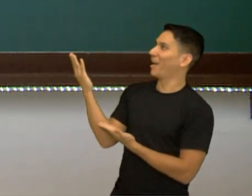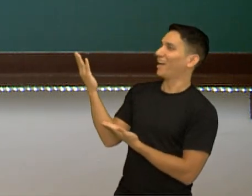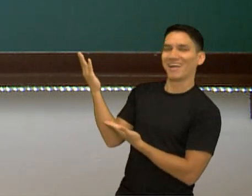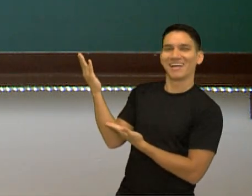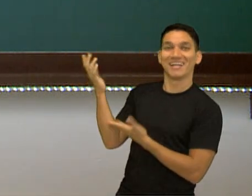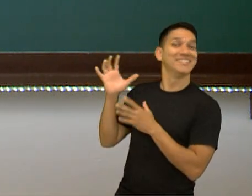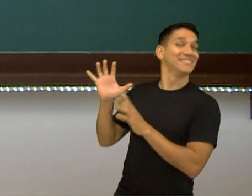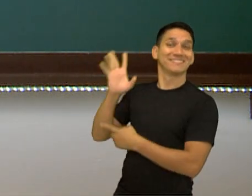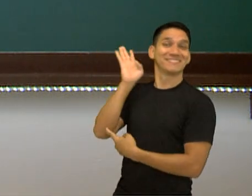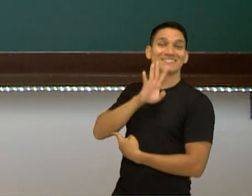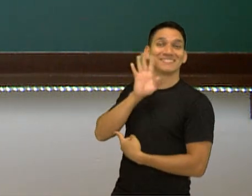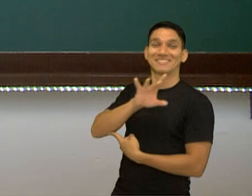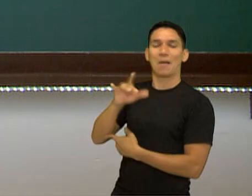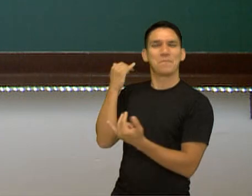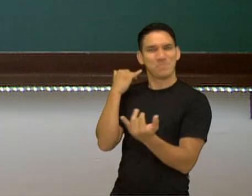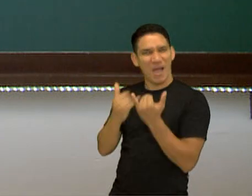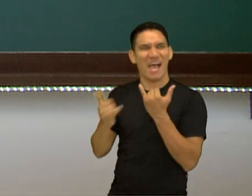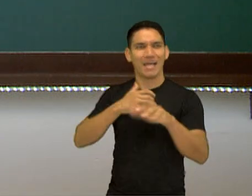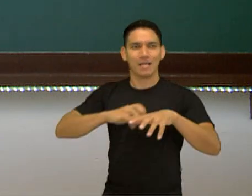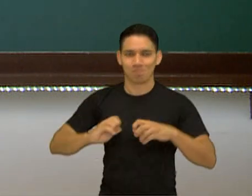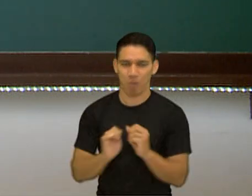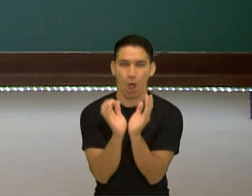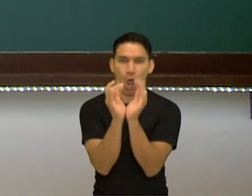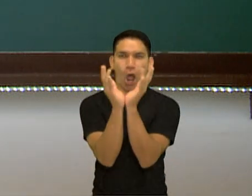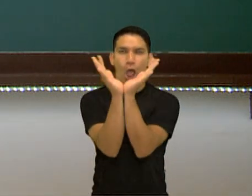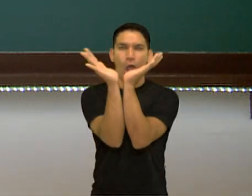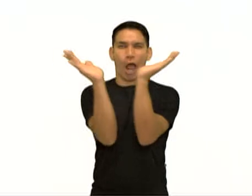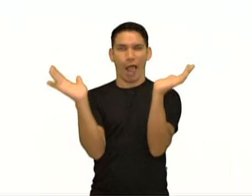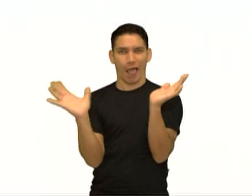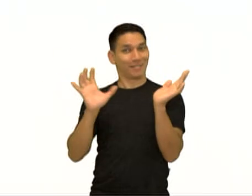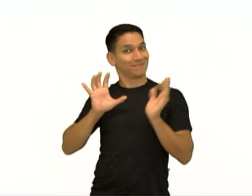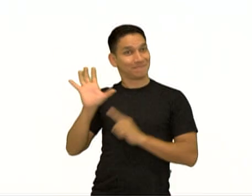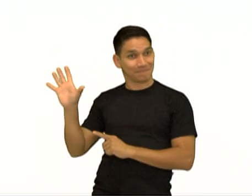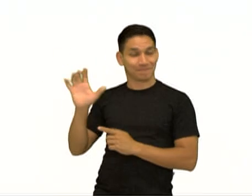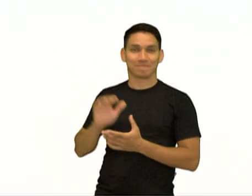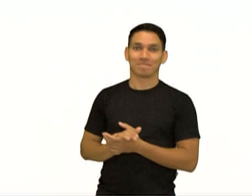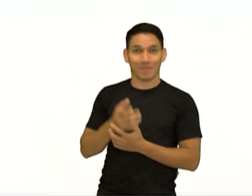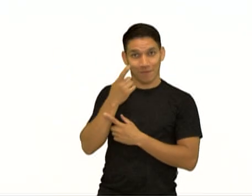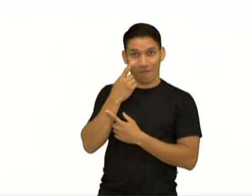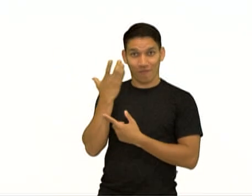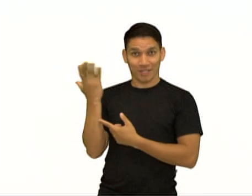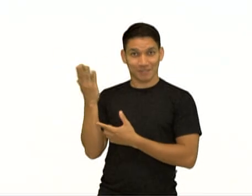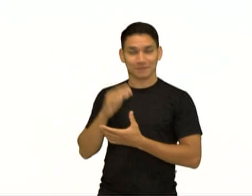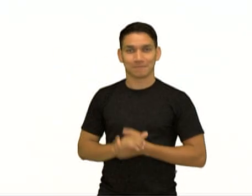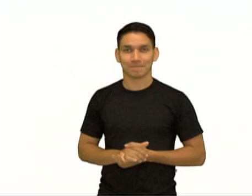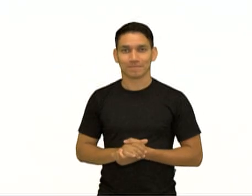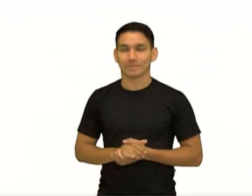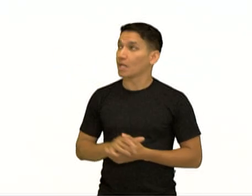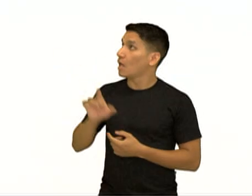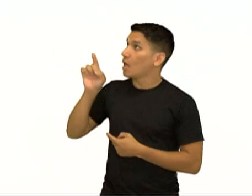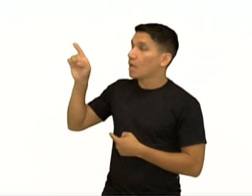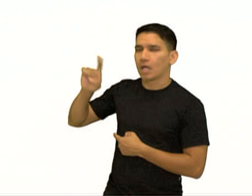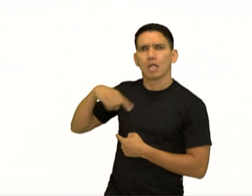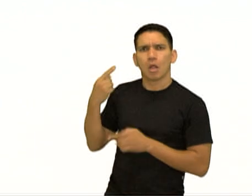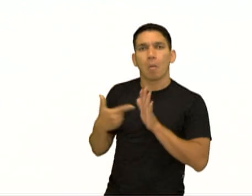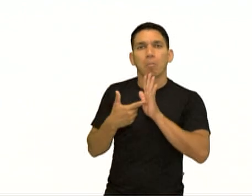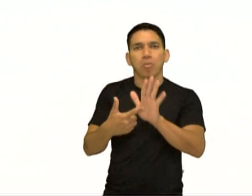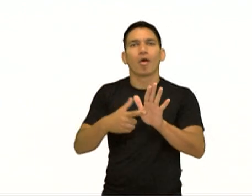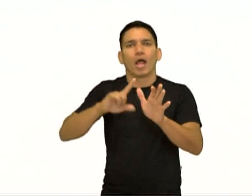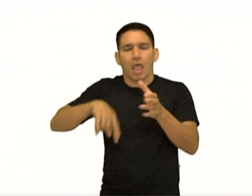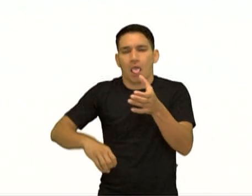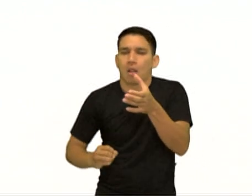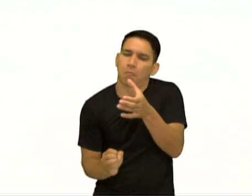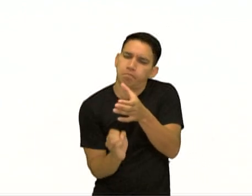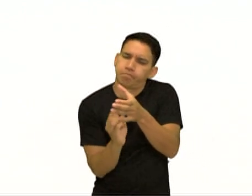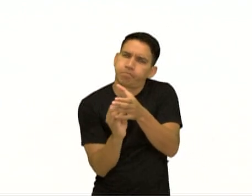desse vulcão vai ficar muito parecido com essa imagem que você está vendo na sua tela. Aqui nós temos a liberação desse